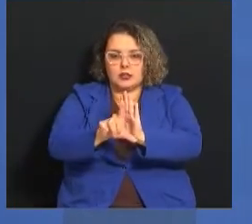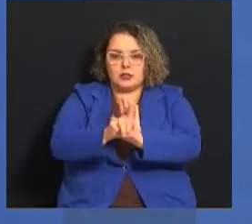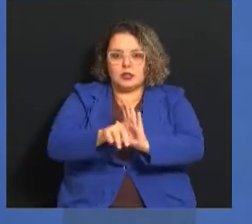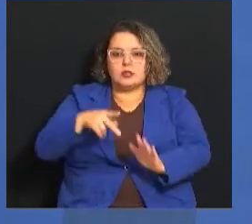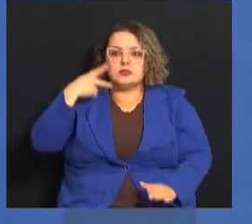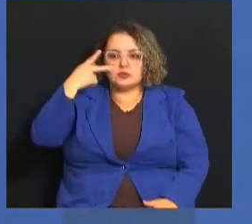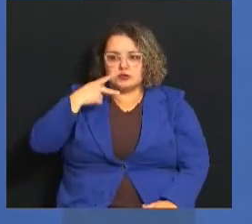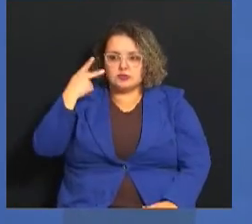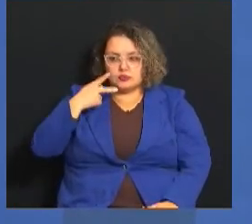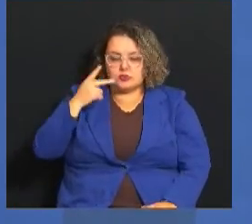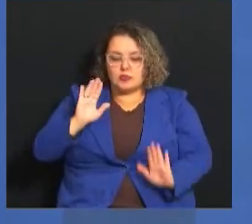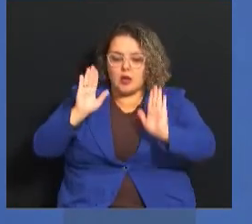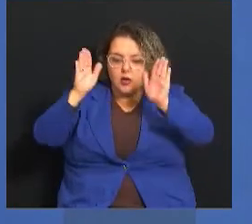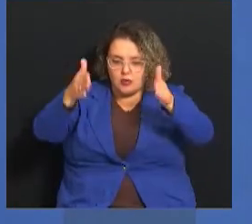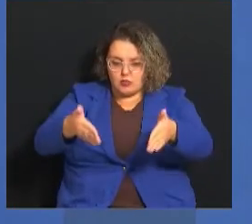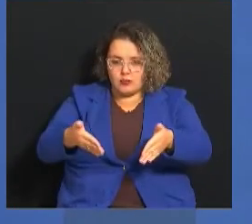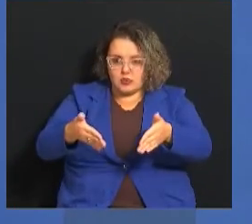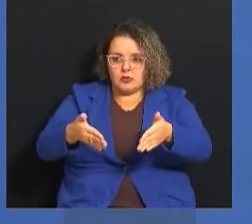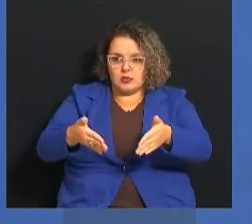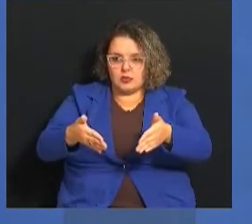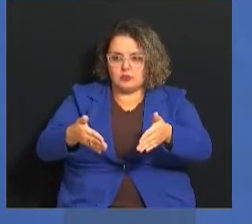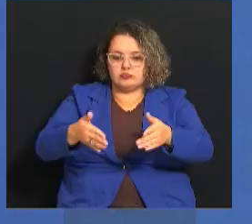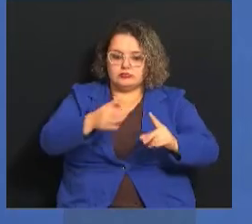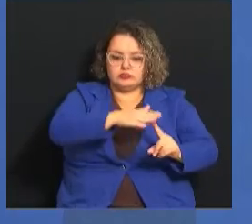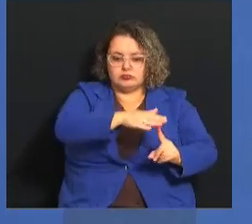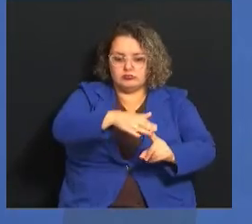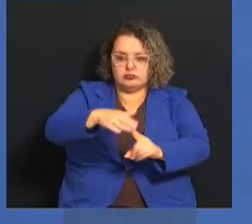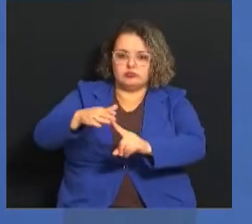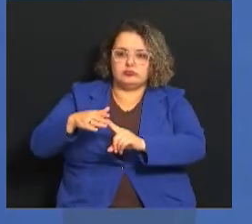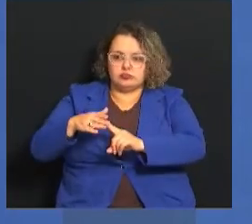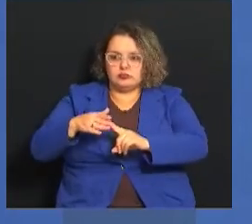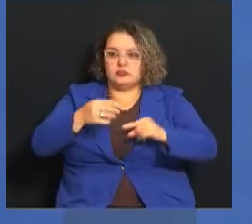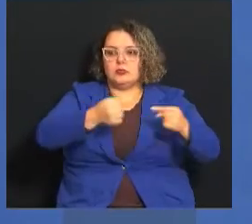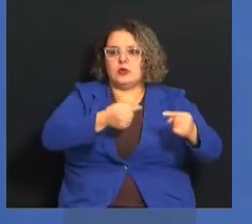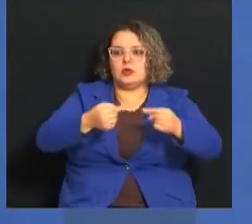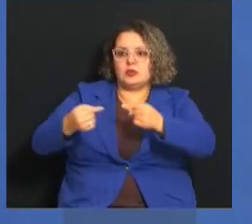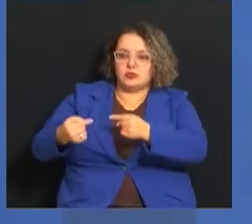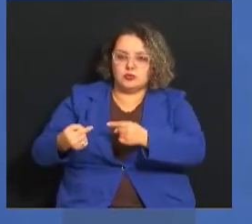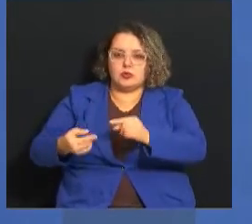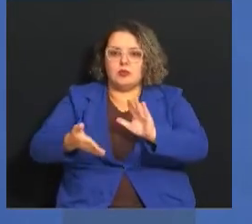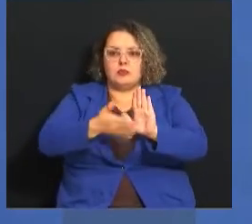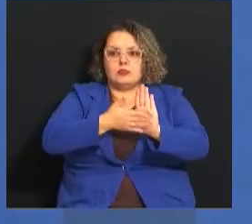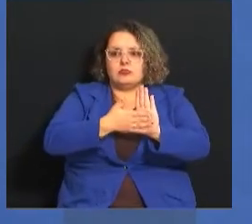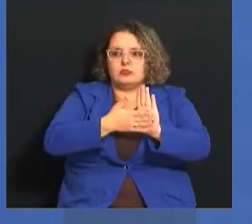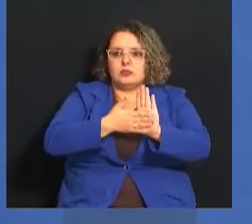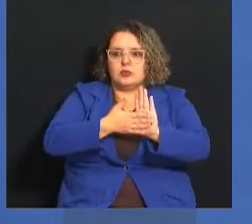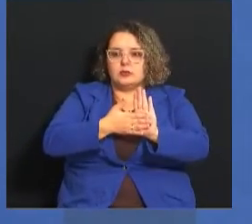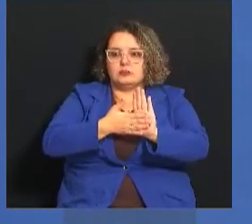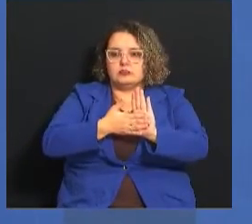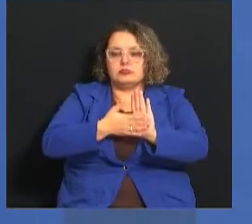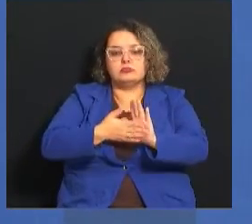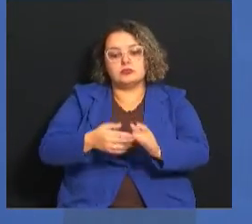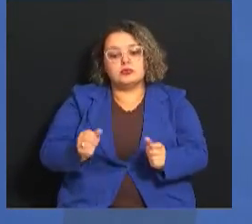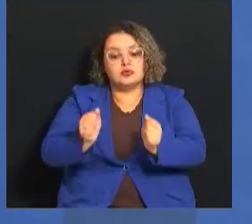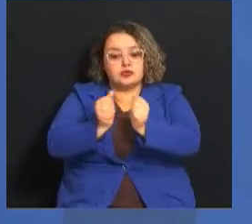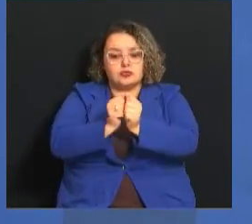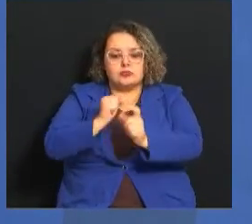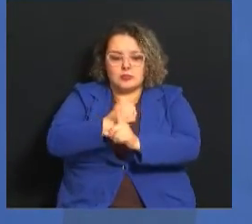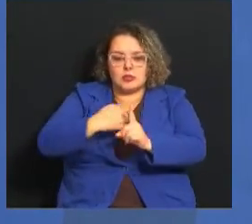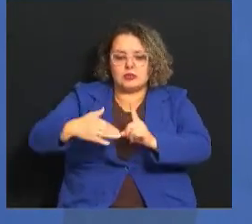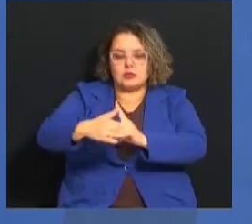públicas voltadas ao meio ambiente, bem como discutir e propor, conjuntamente com a sociedade civil,